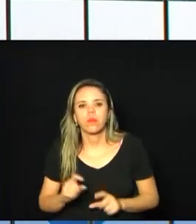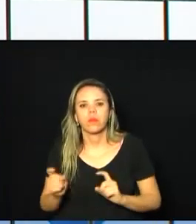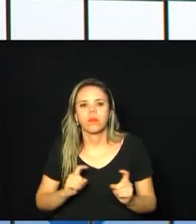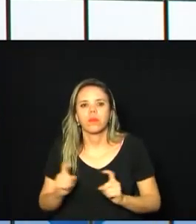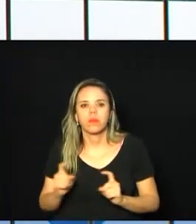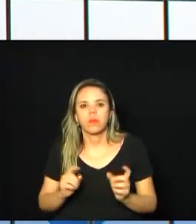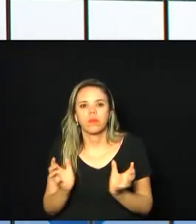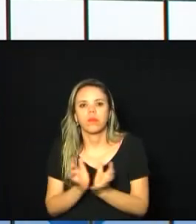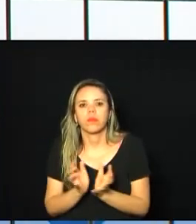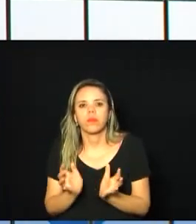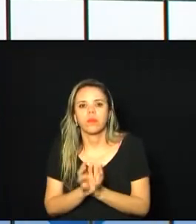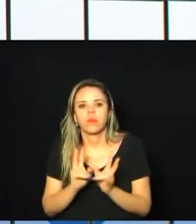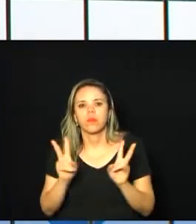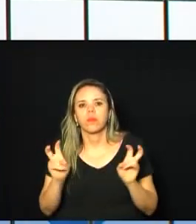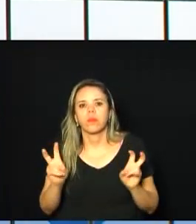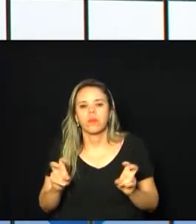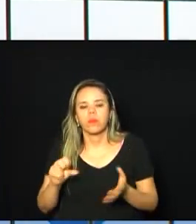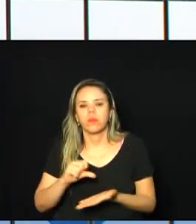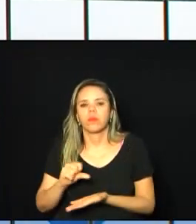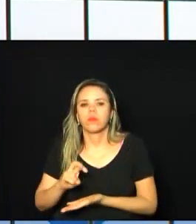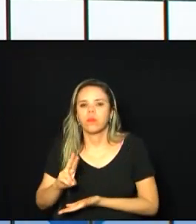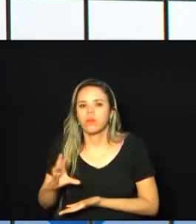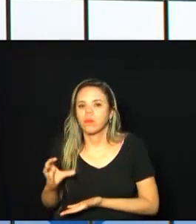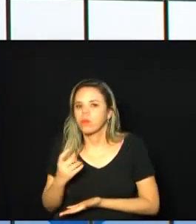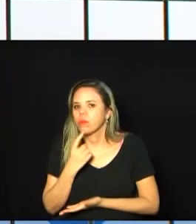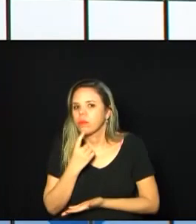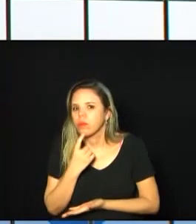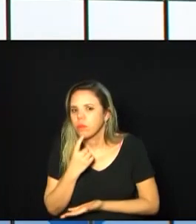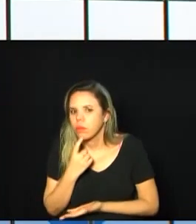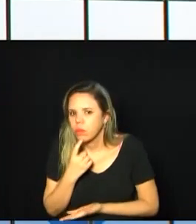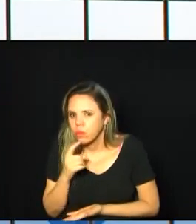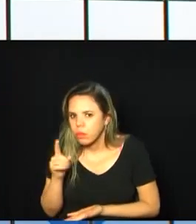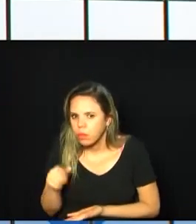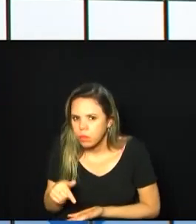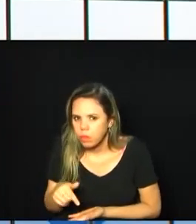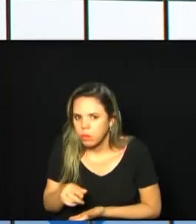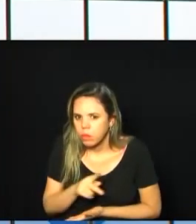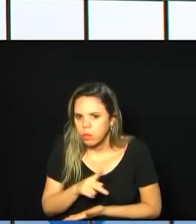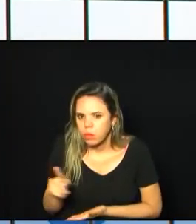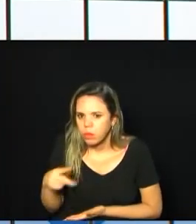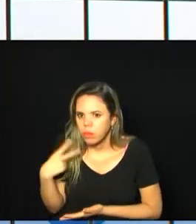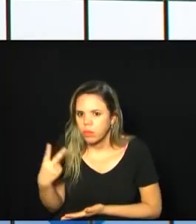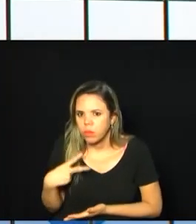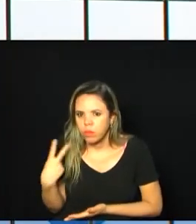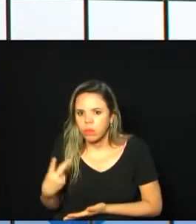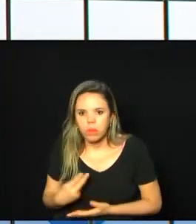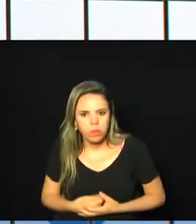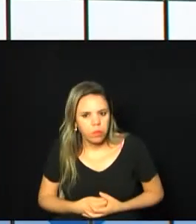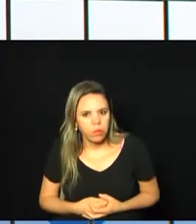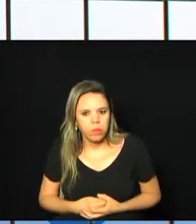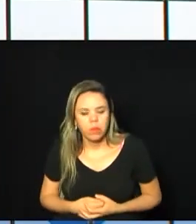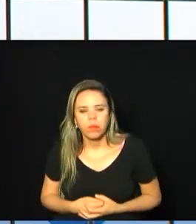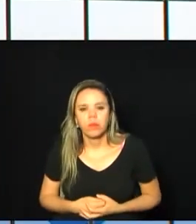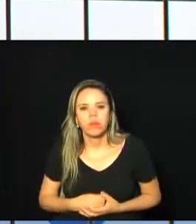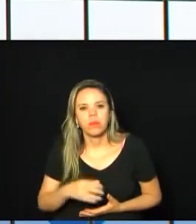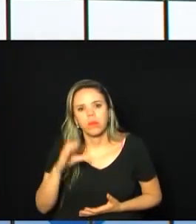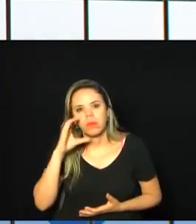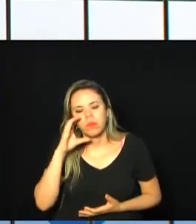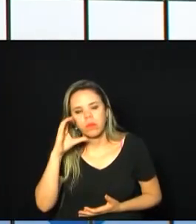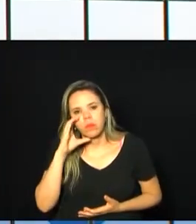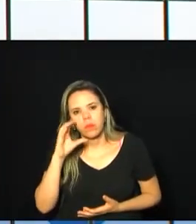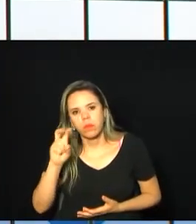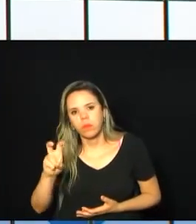reunião da Comissão dos Assuntos da Região Metropolitana de Campinas, esta que é presidida pelo vereador Luiz Cirilo, e